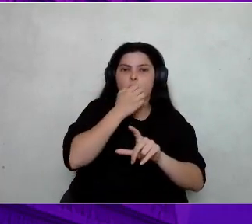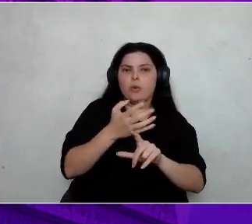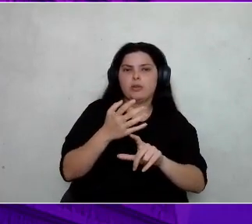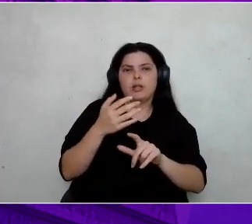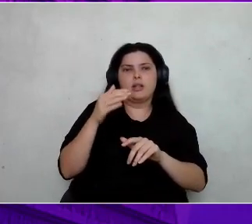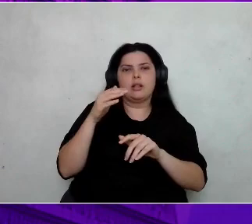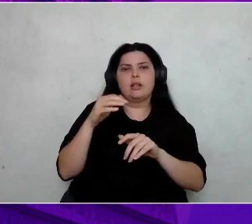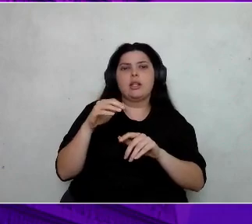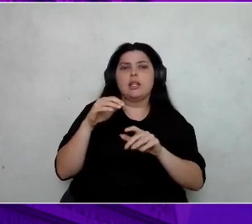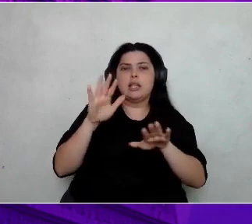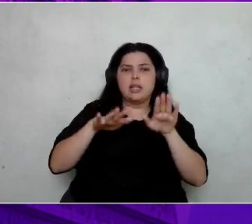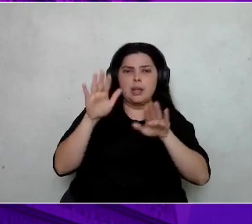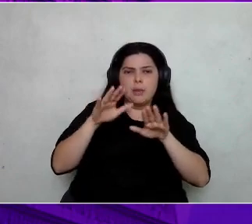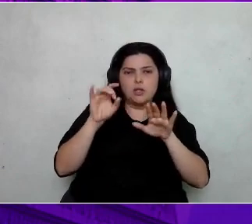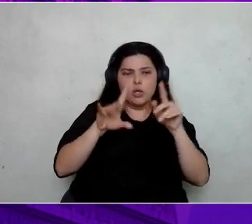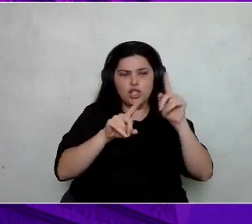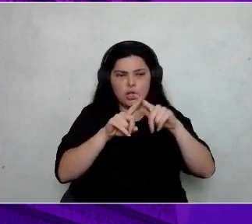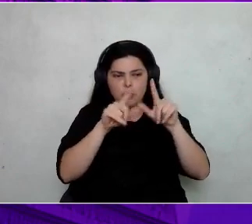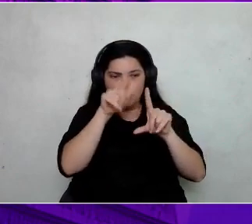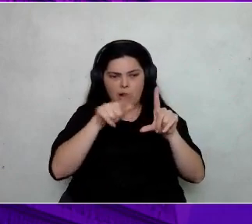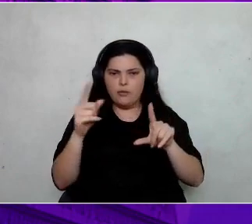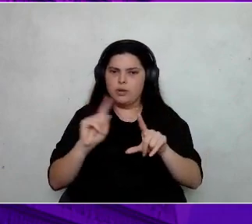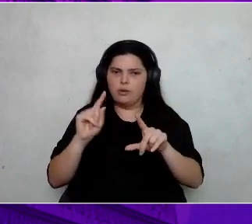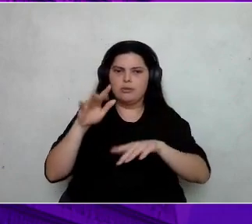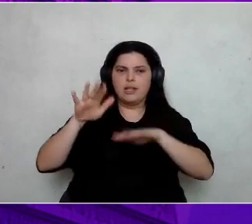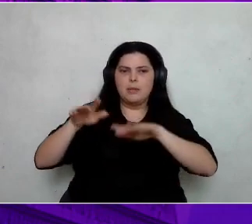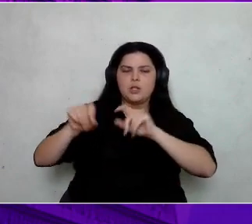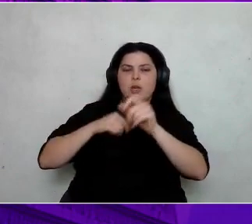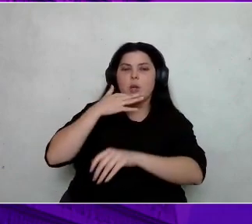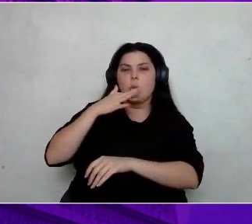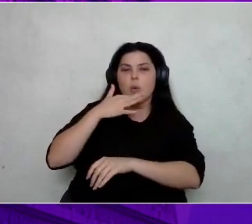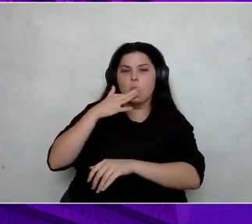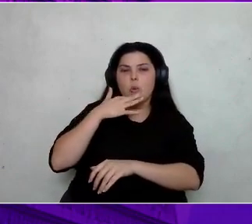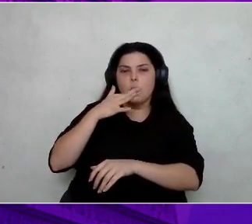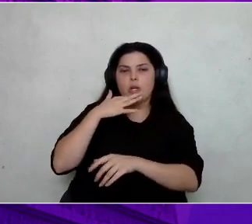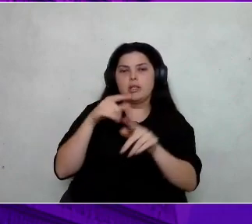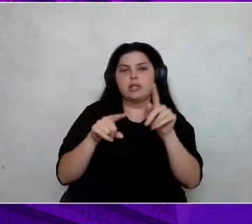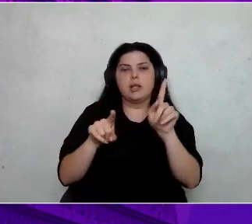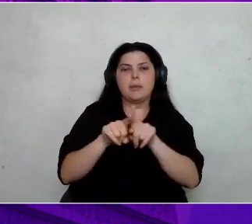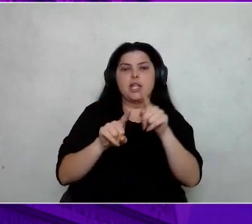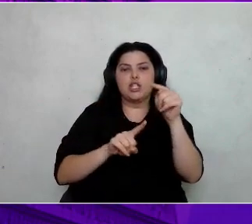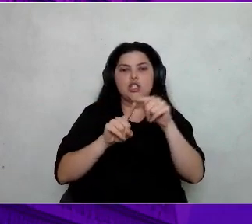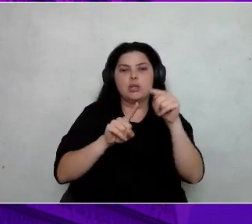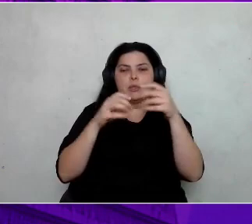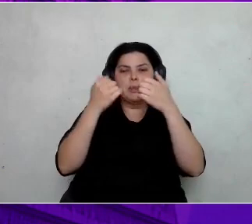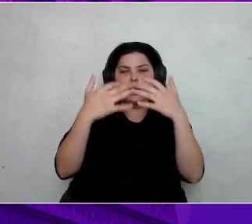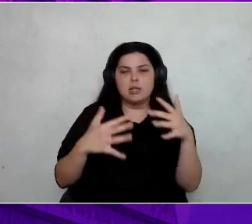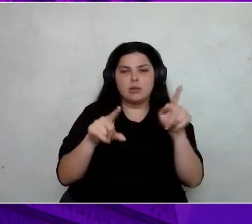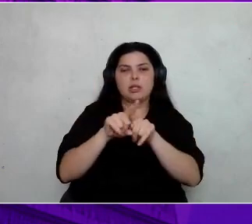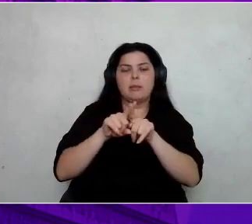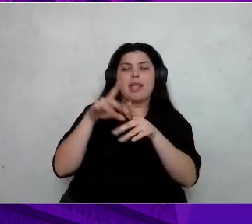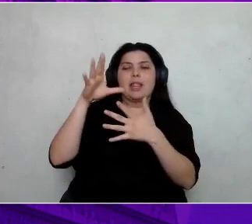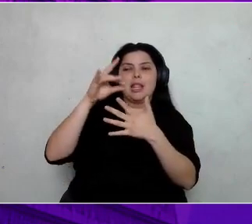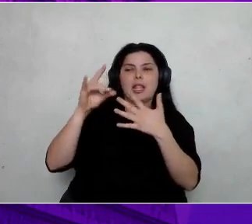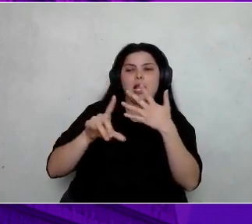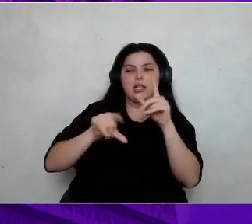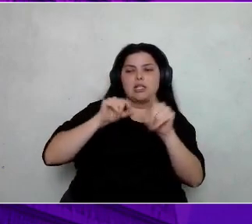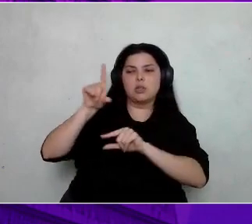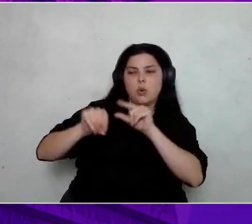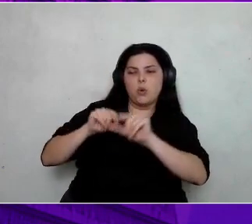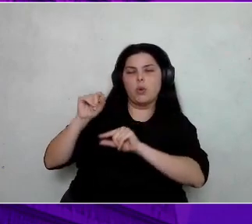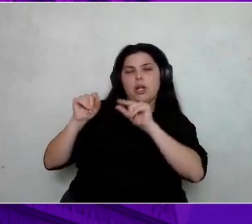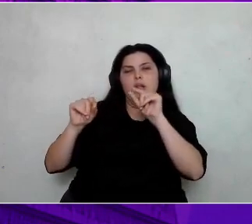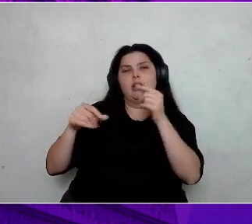tipo de gráfico. Ela vai depender das cores, ela vai depender dos rótulos, ela vai depender de escolhas, de detalhes que vocês podem